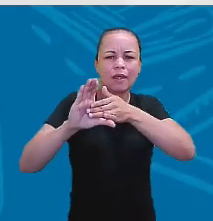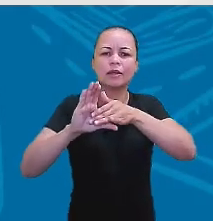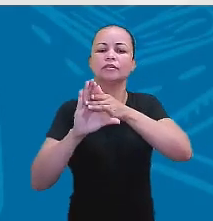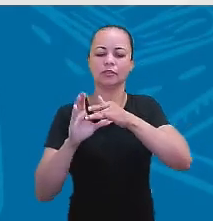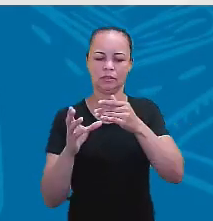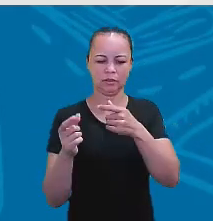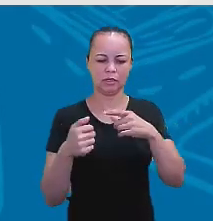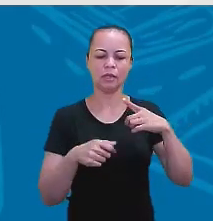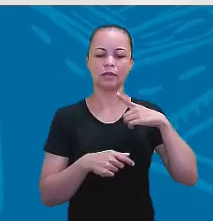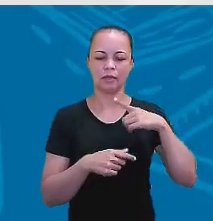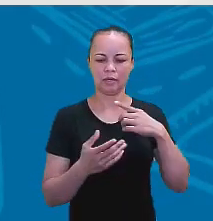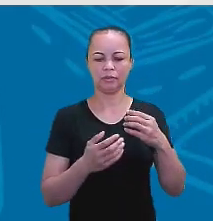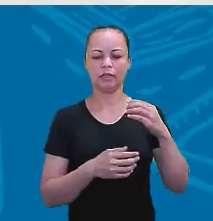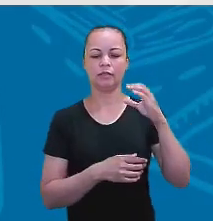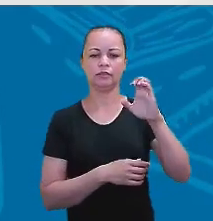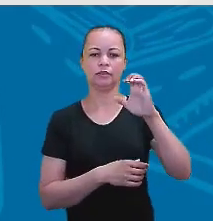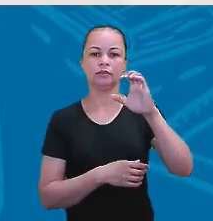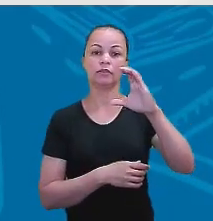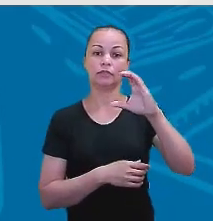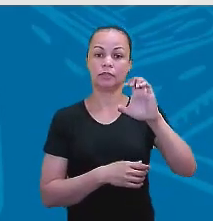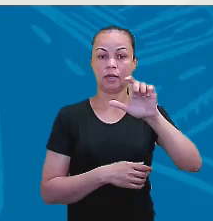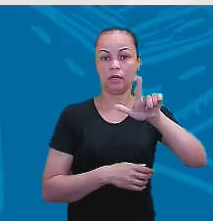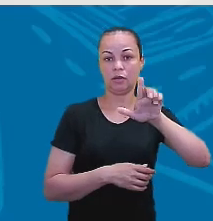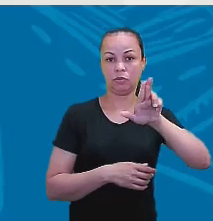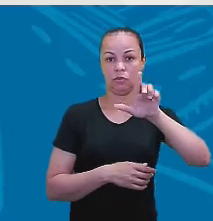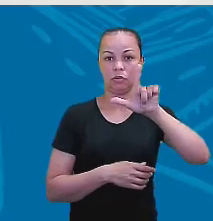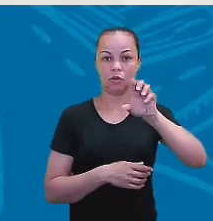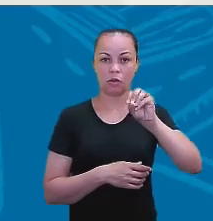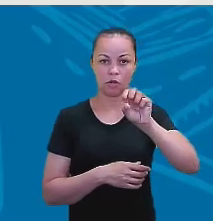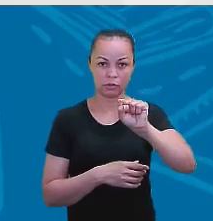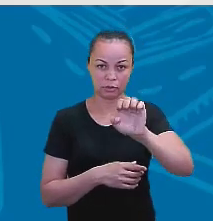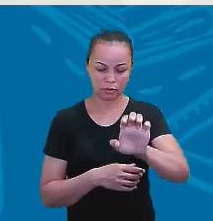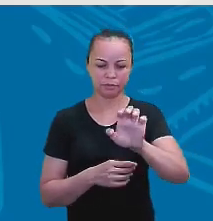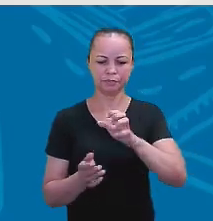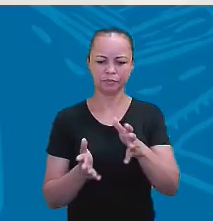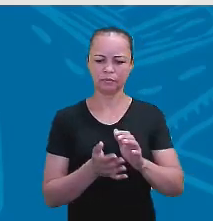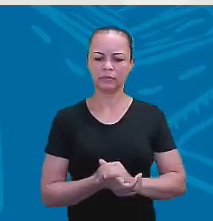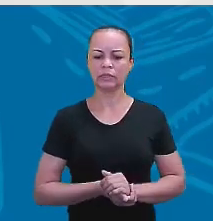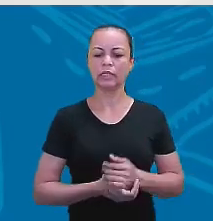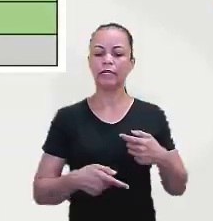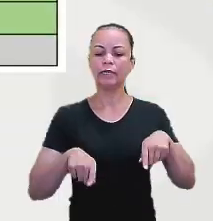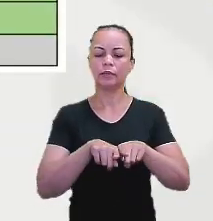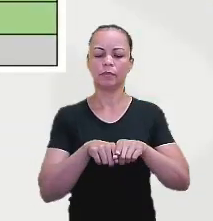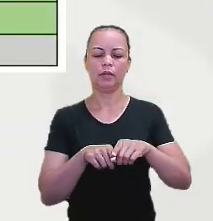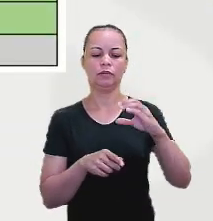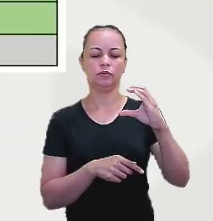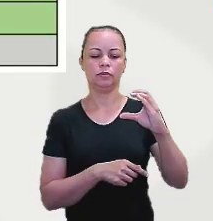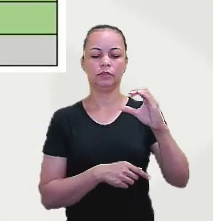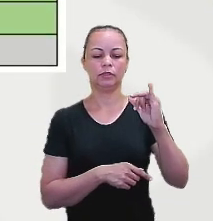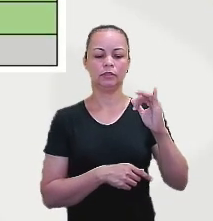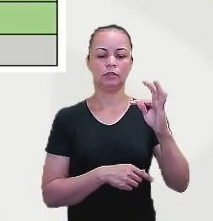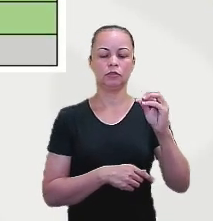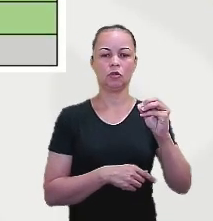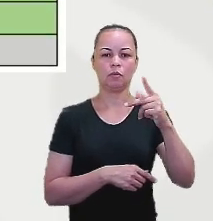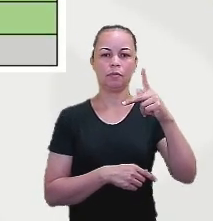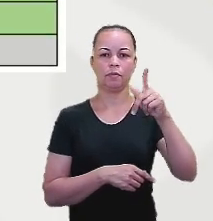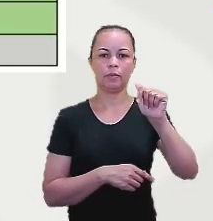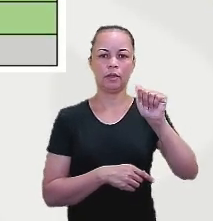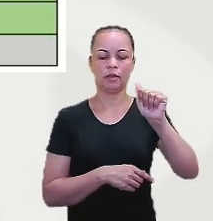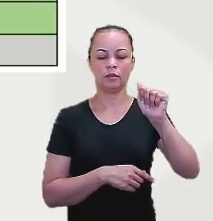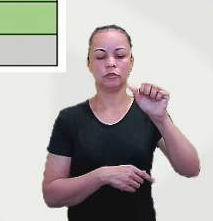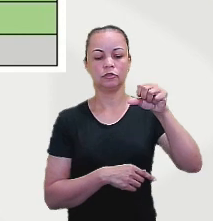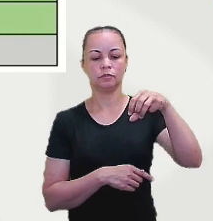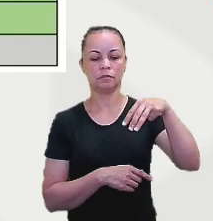a celulose, tá? Que é um polissacarídeo, que é um açúcar grandão, tá? Abre essa imagem de novo aí. Isso,